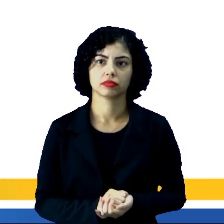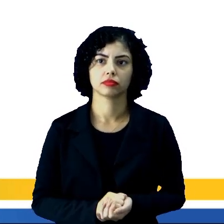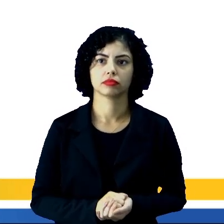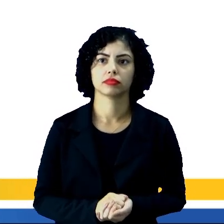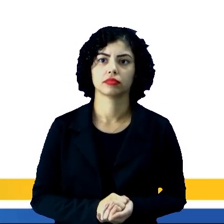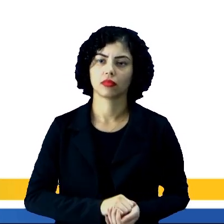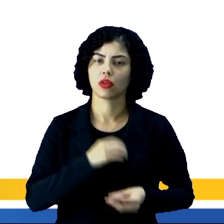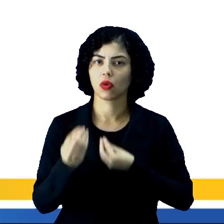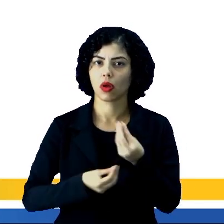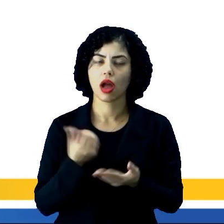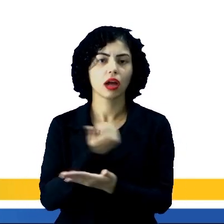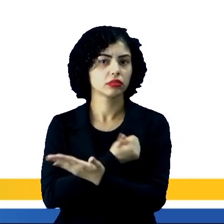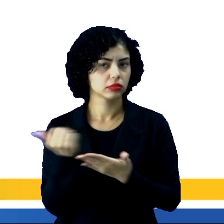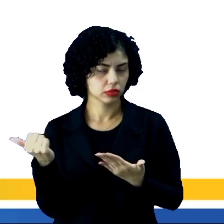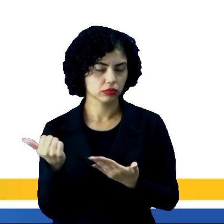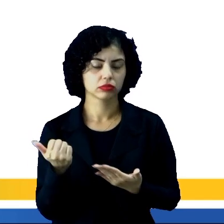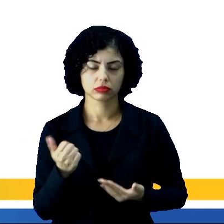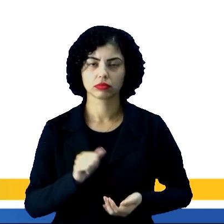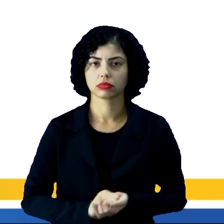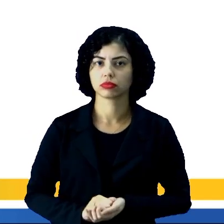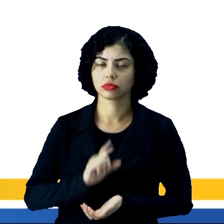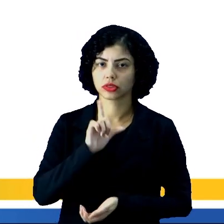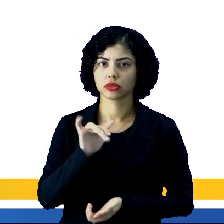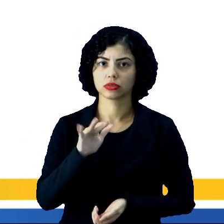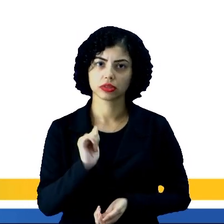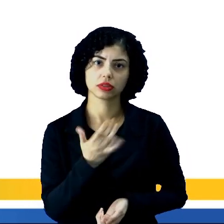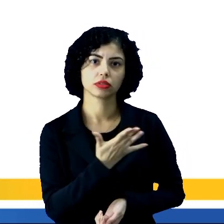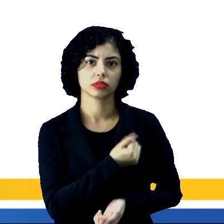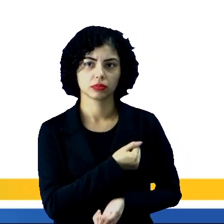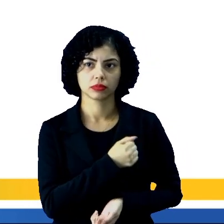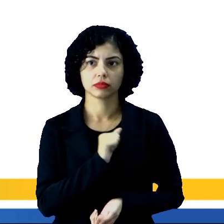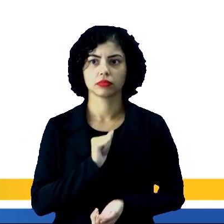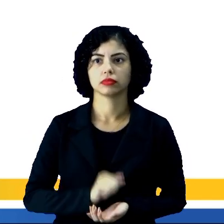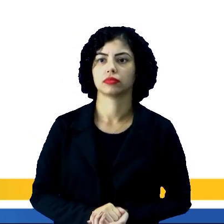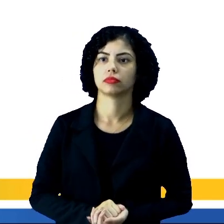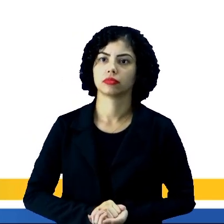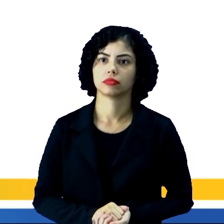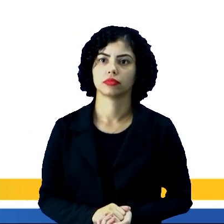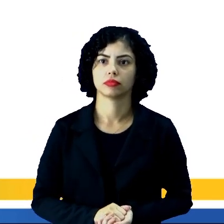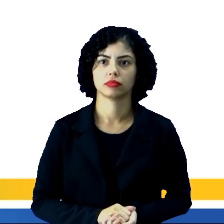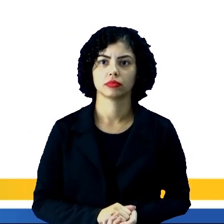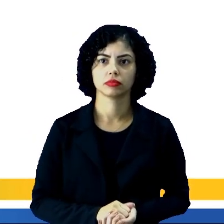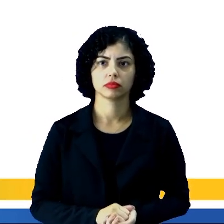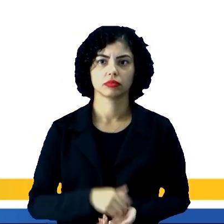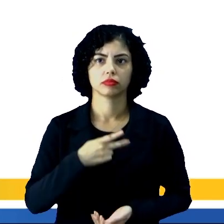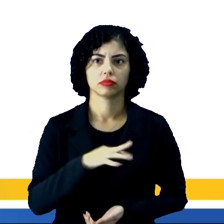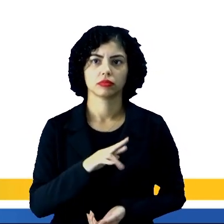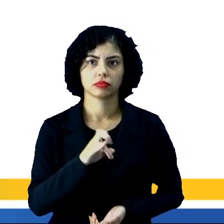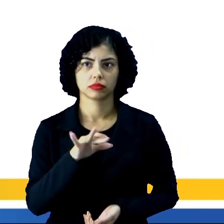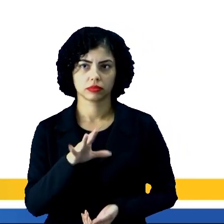Luiz é amado e um estado de ser amado por isso essa amada aí é